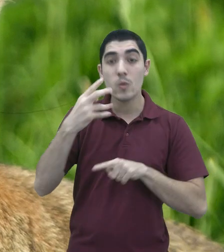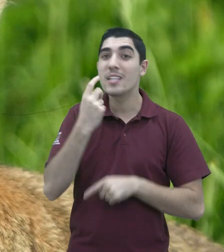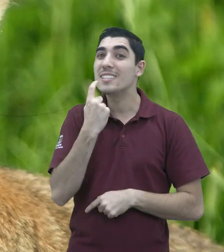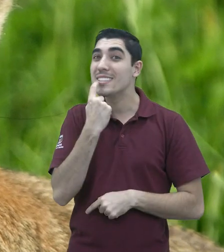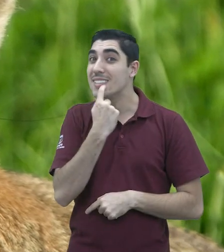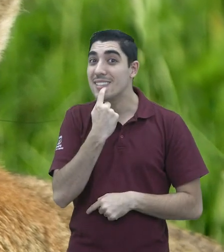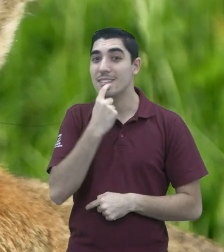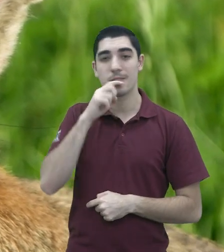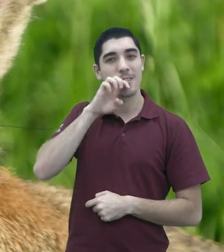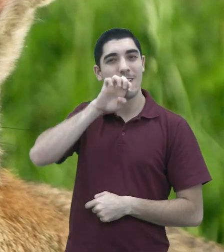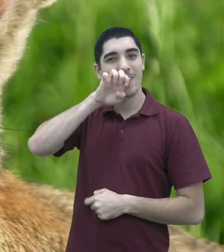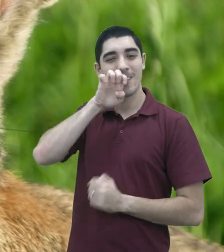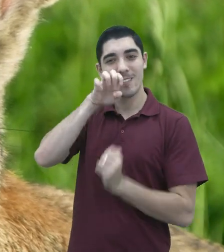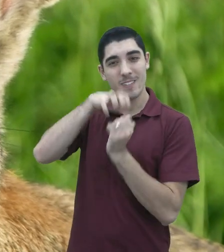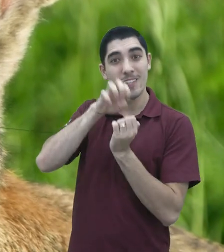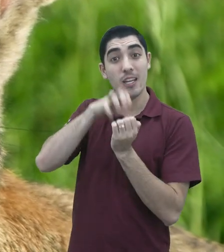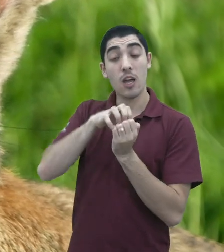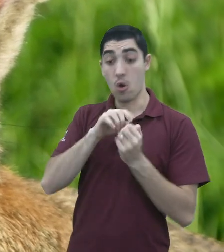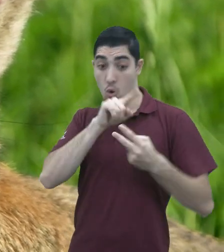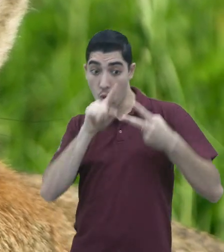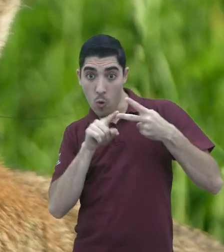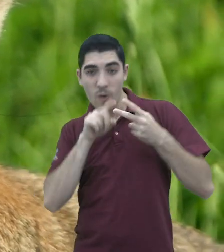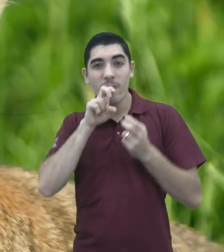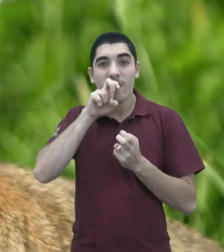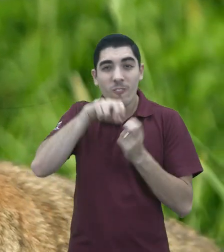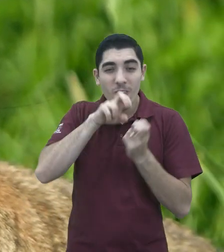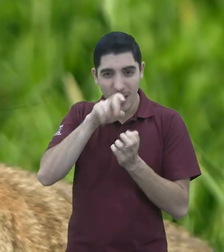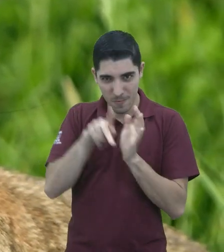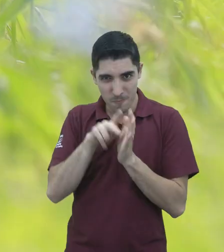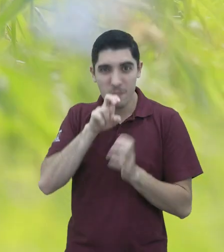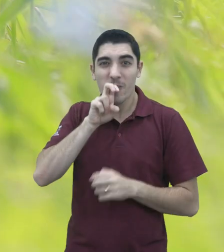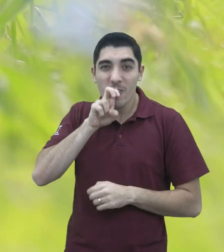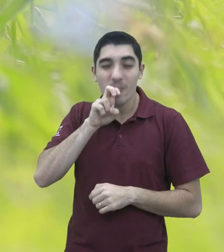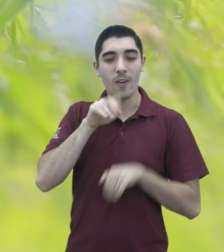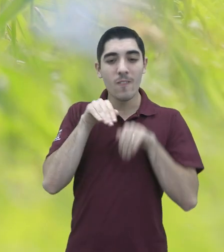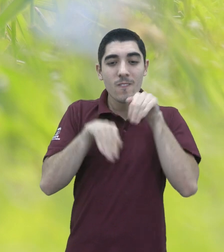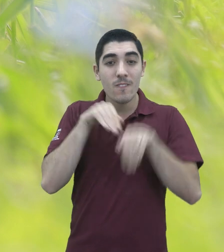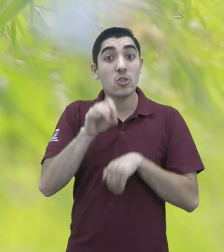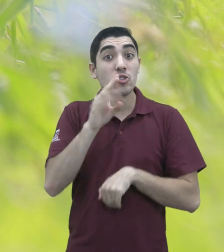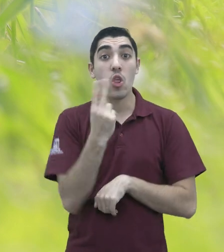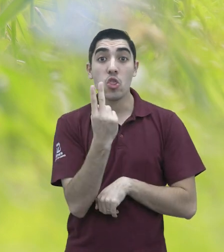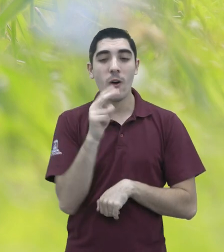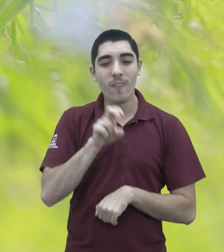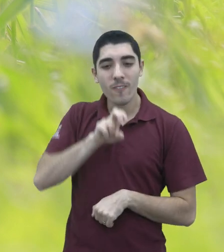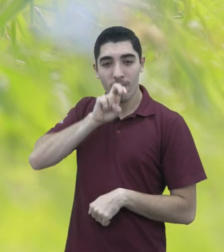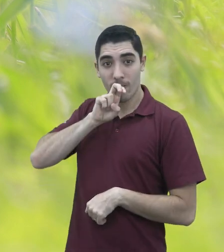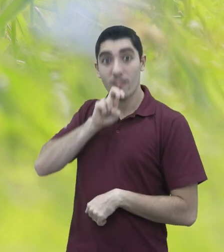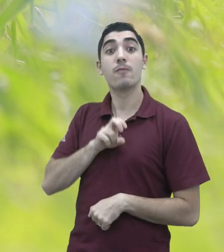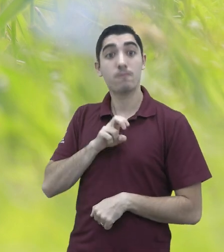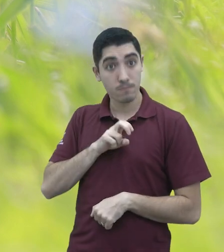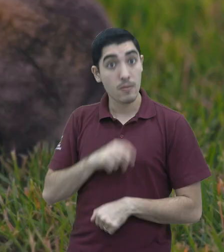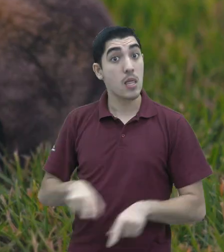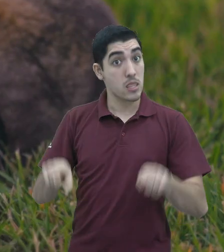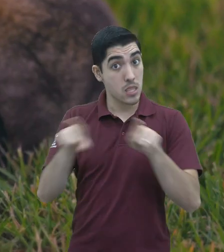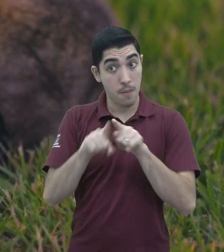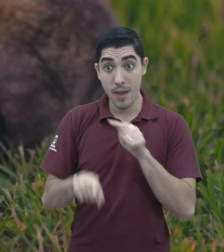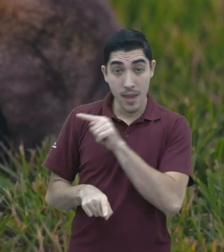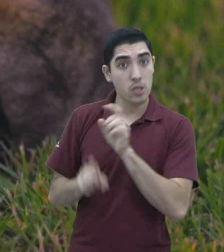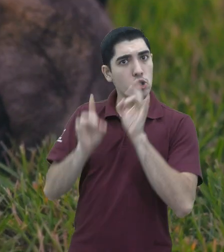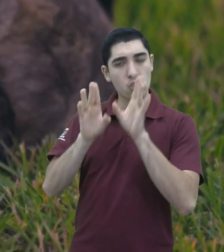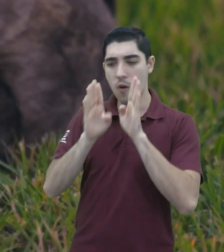dentes incisivos na mandíbula superior, ao contrário dos roedores que só têm 2. Além disso, eles são